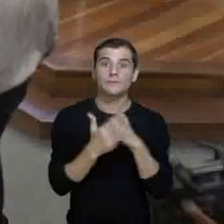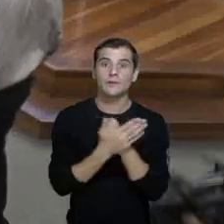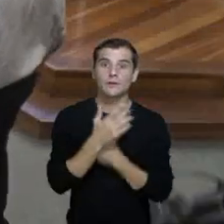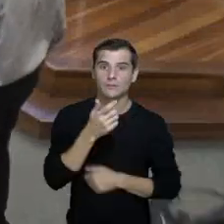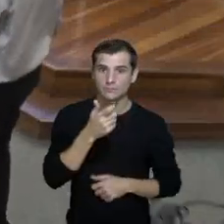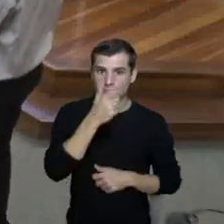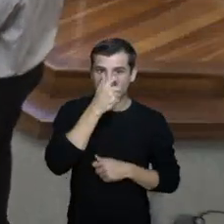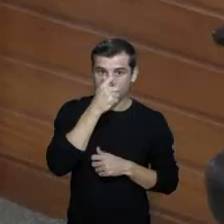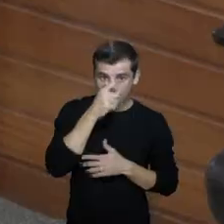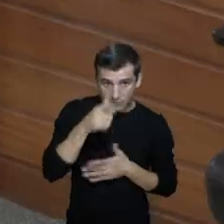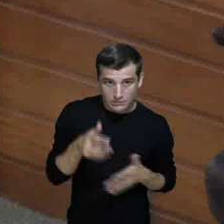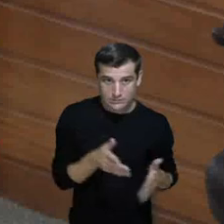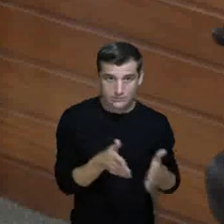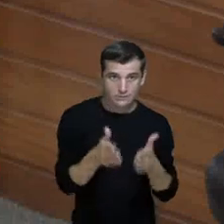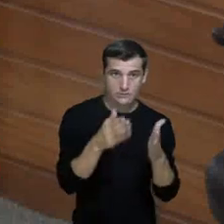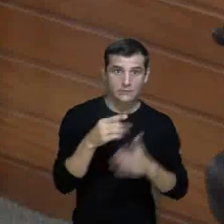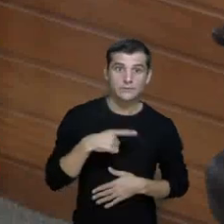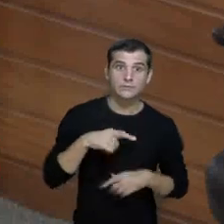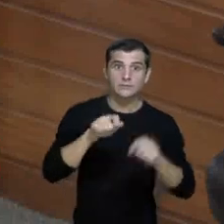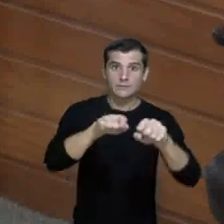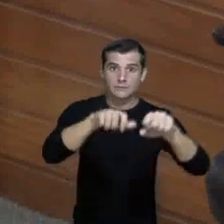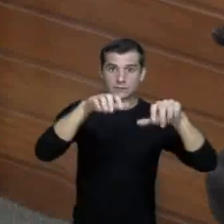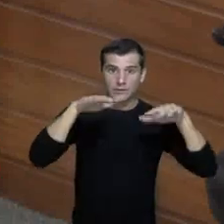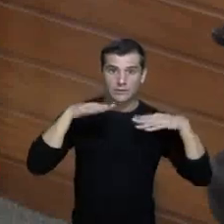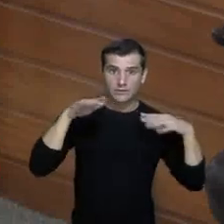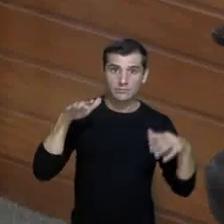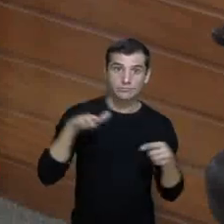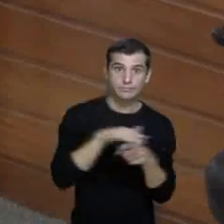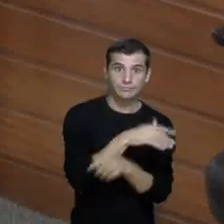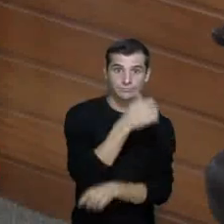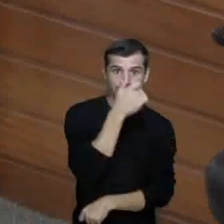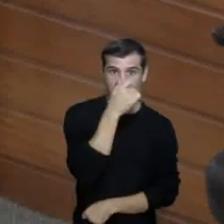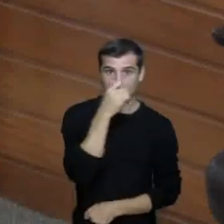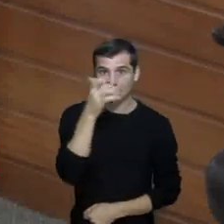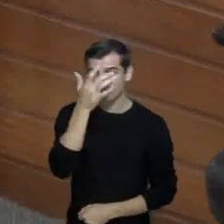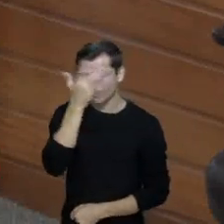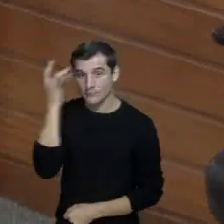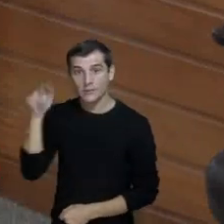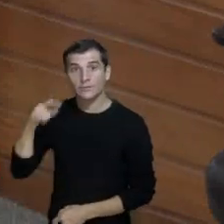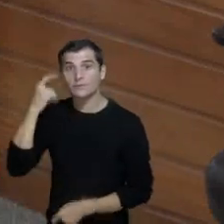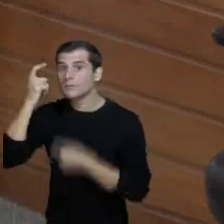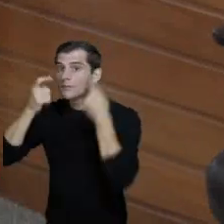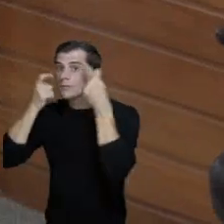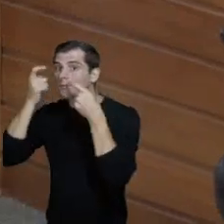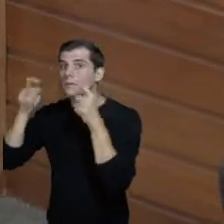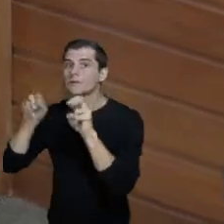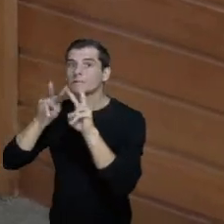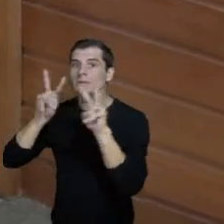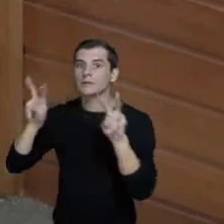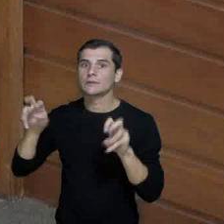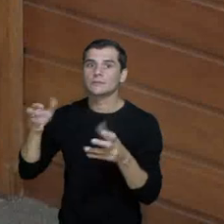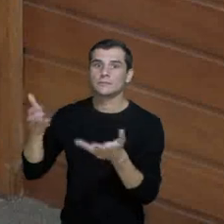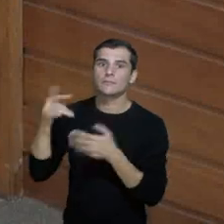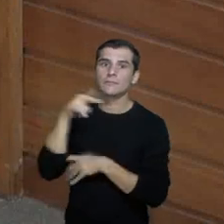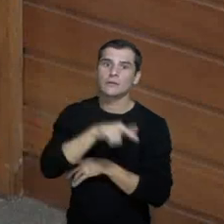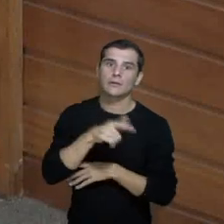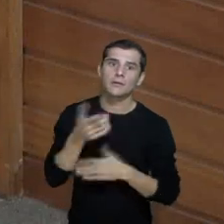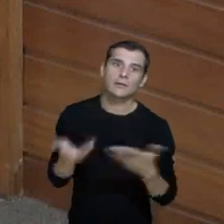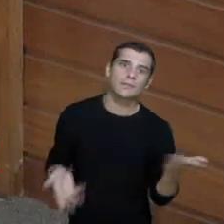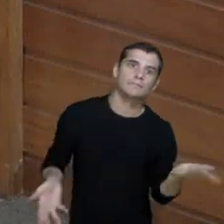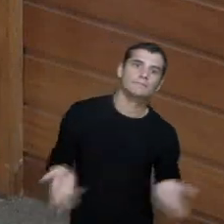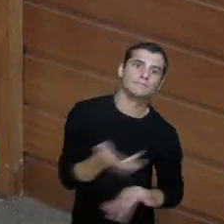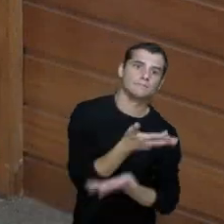várias entidades foi muito bonito ver que as pessoas se preocupam com isso e querem de alguma forma colaborar Qual